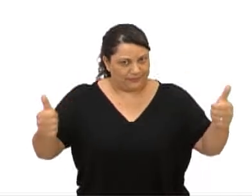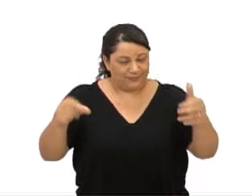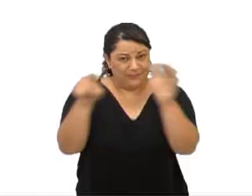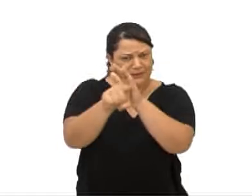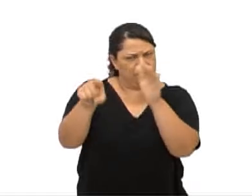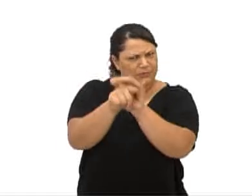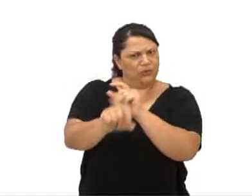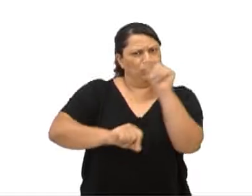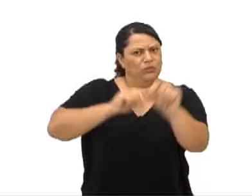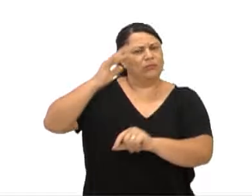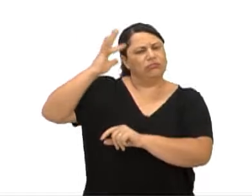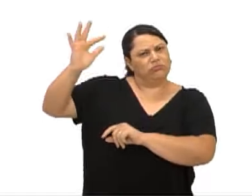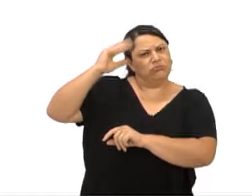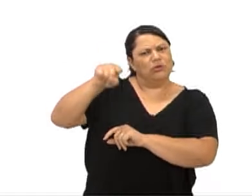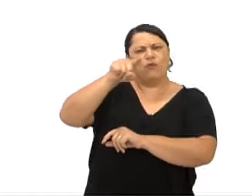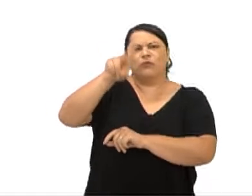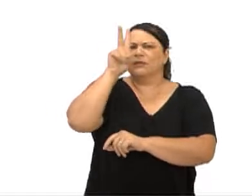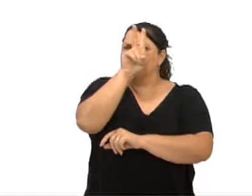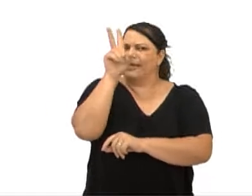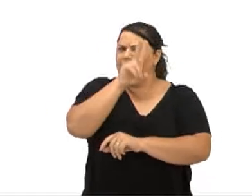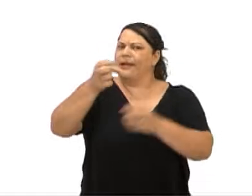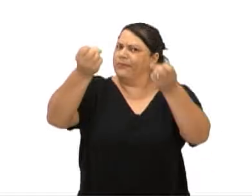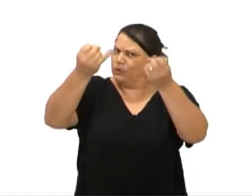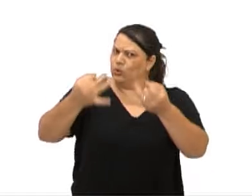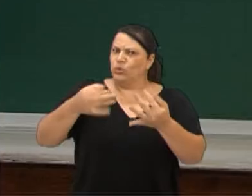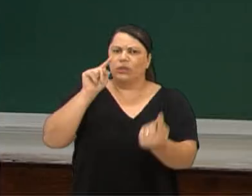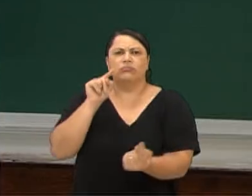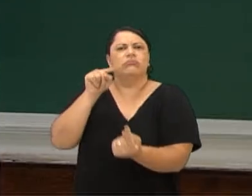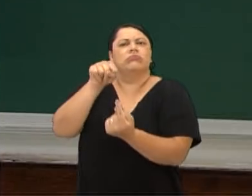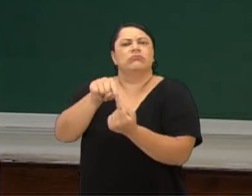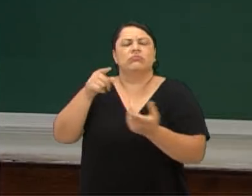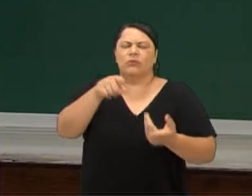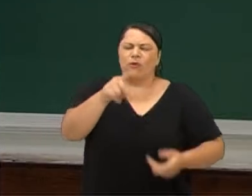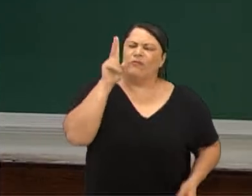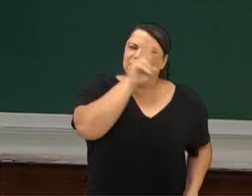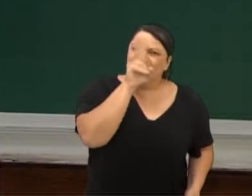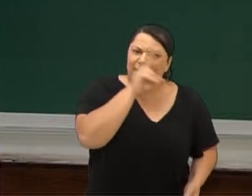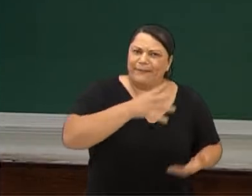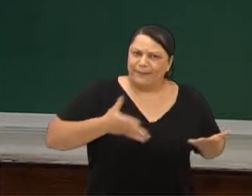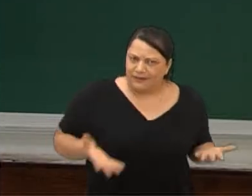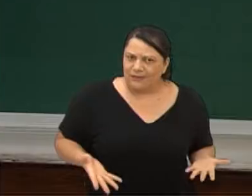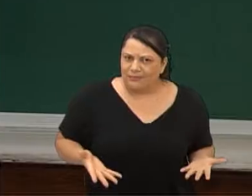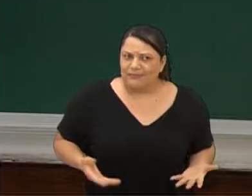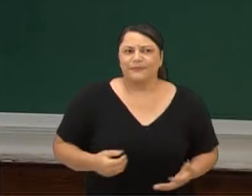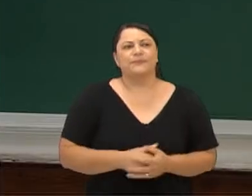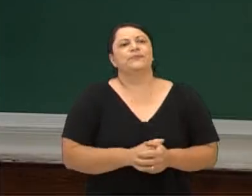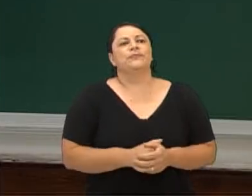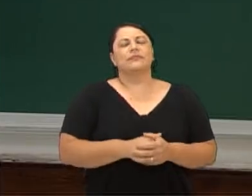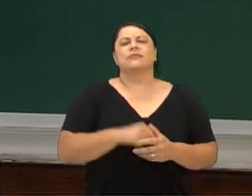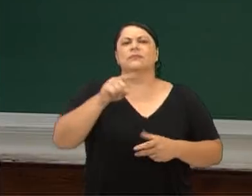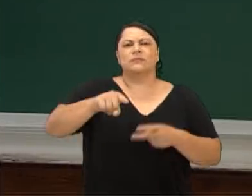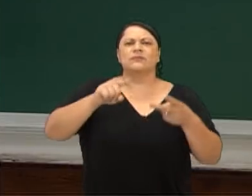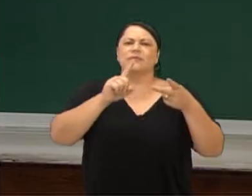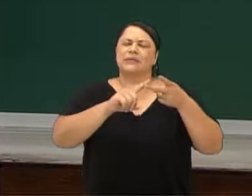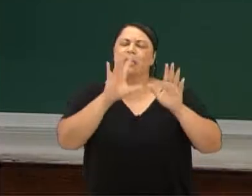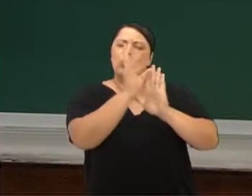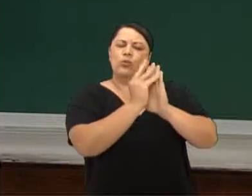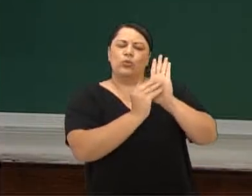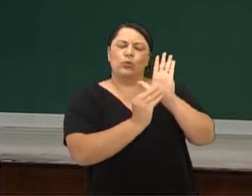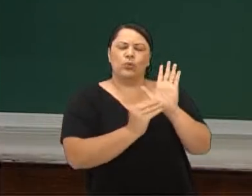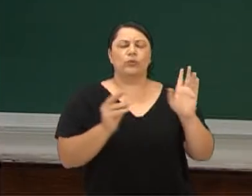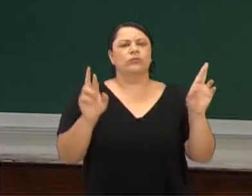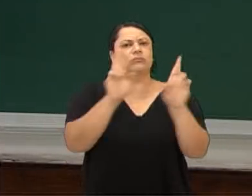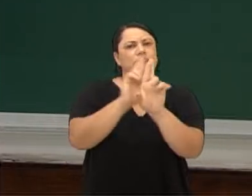Você recorda o que é cartel? Eu acabei de ler a definição, mas você já lembrava? Você lembra do conteúdo